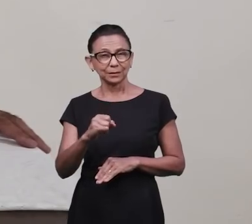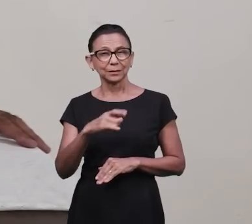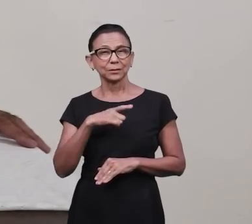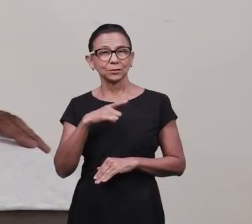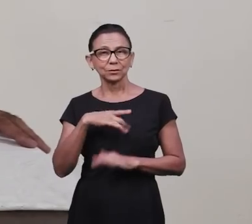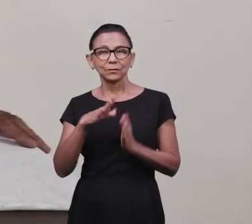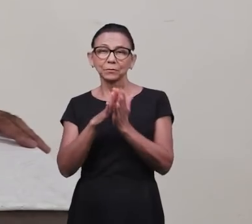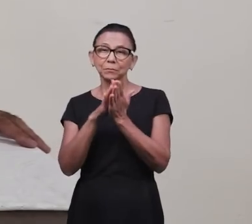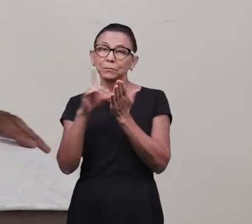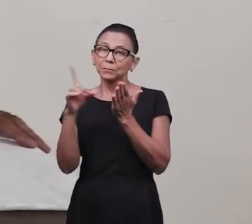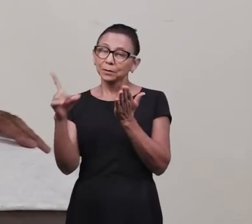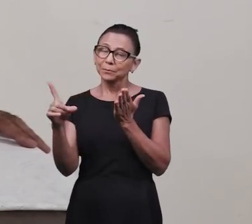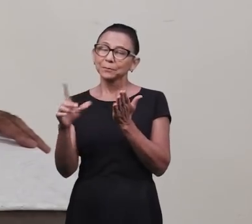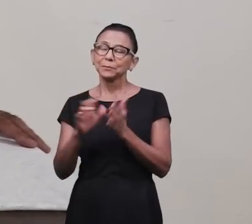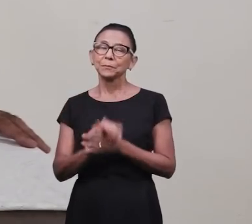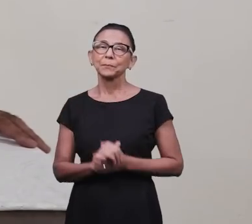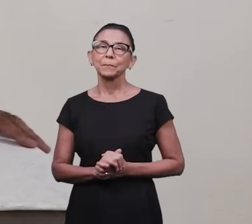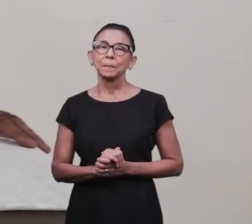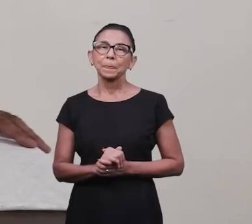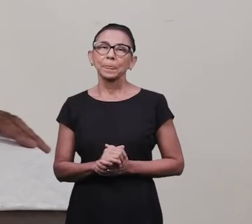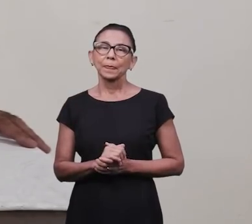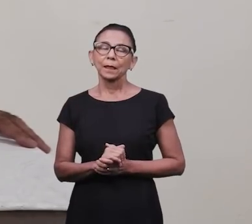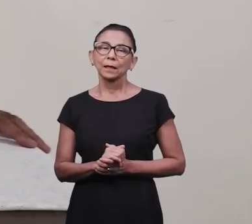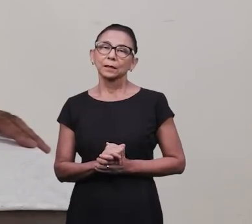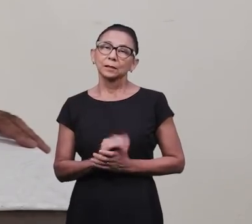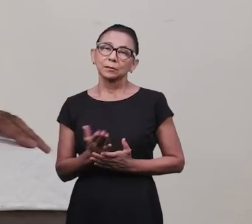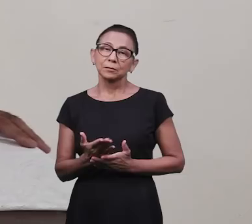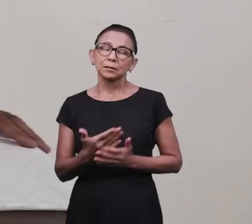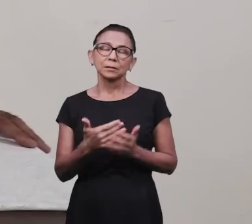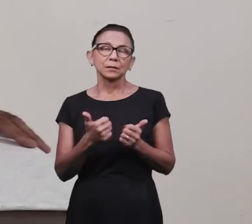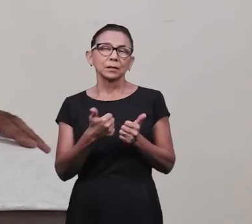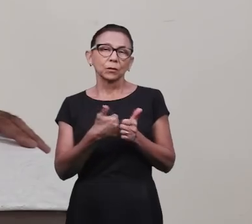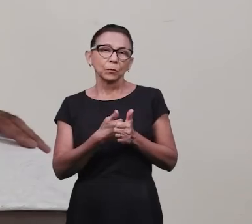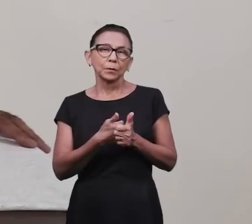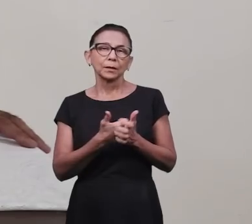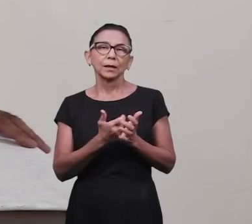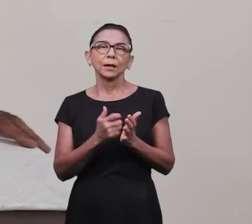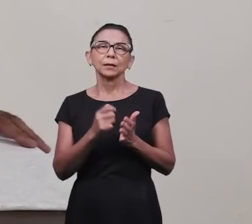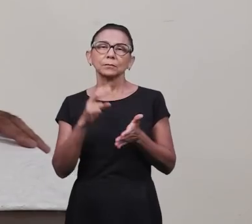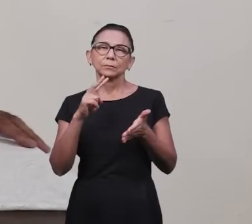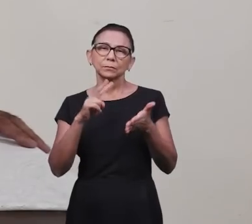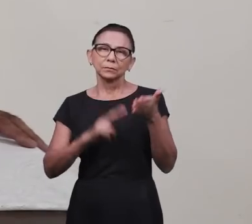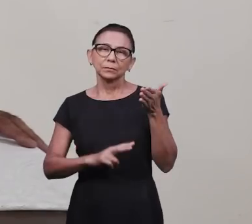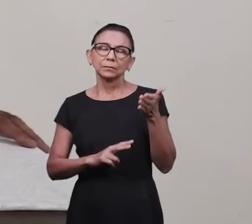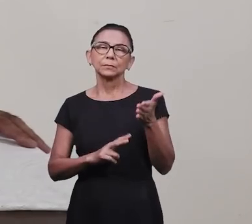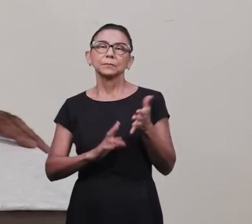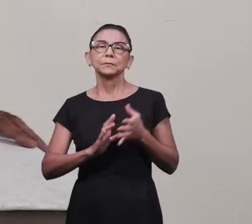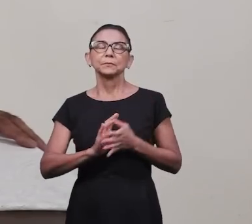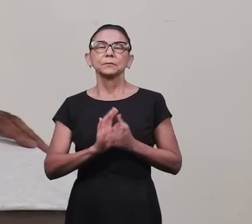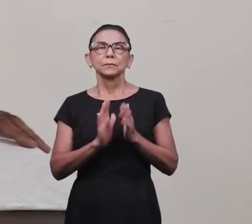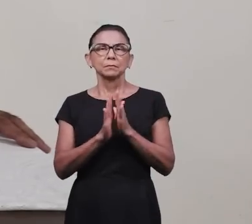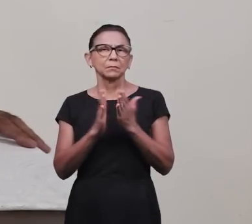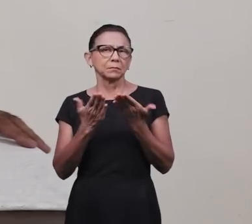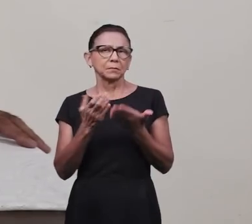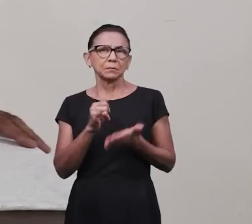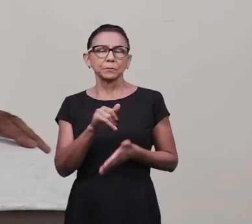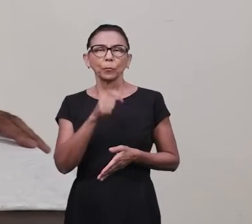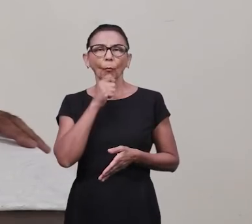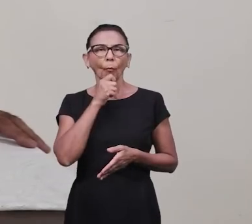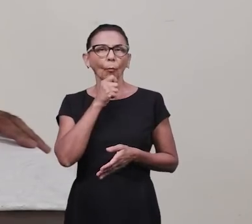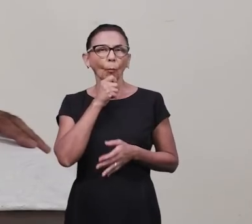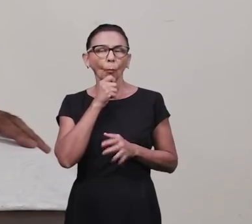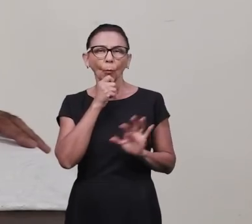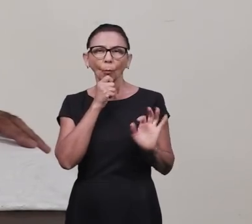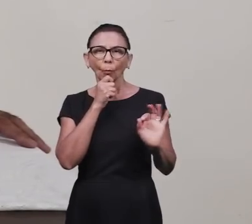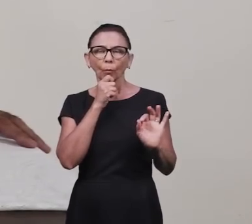você tiver a Bíblia em mãos, querendo nos acompanhar na leitura da palavra, abra sua Bíblia e, caso